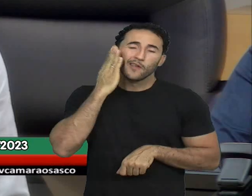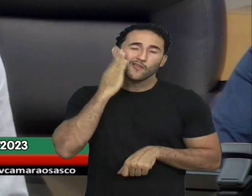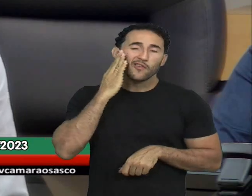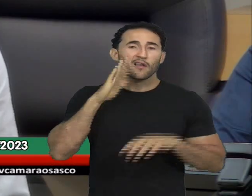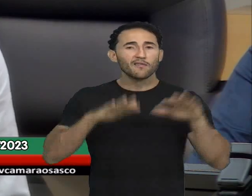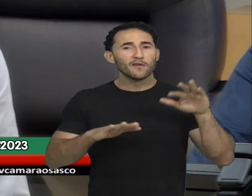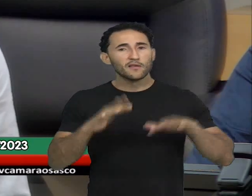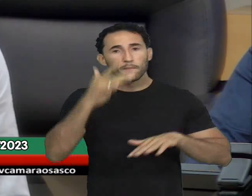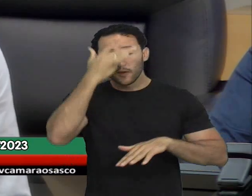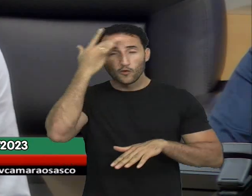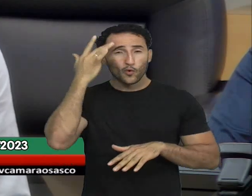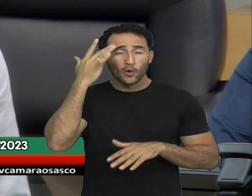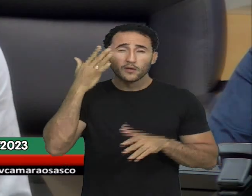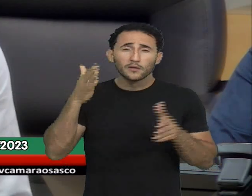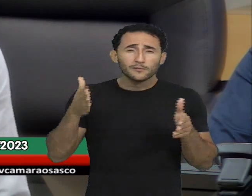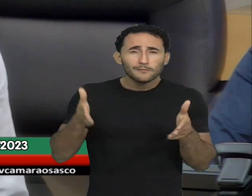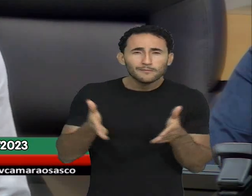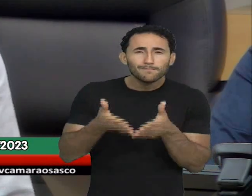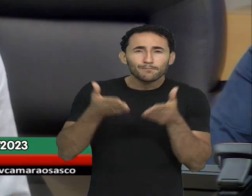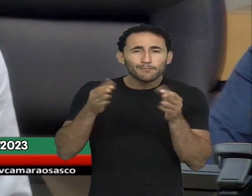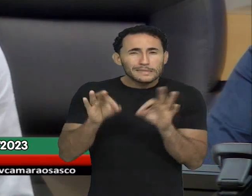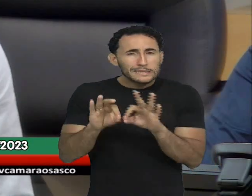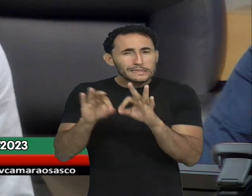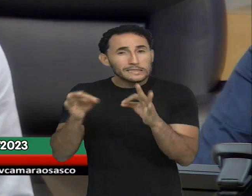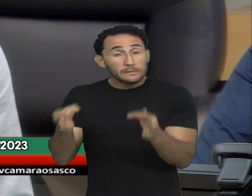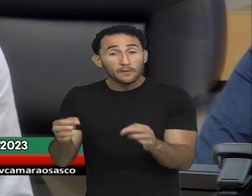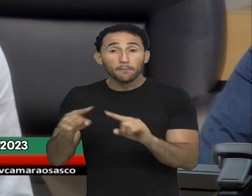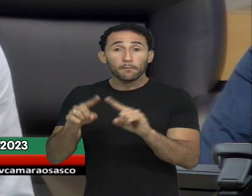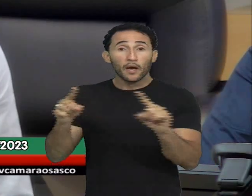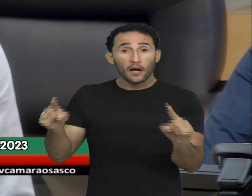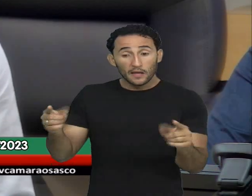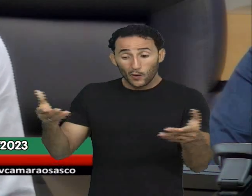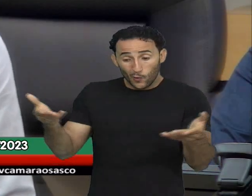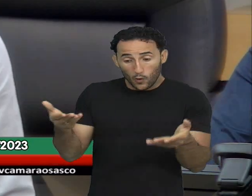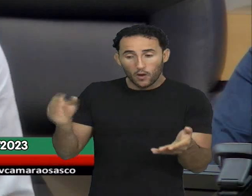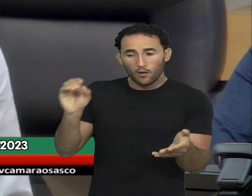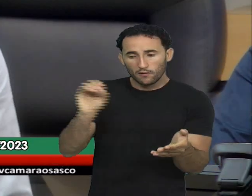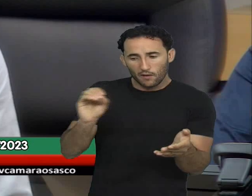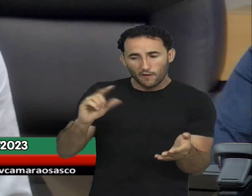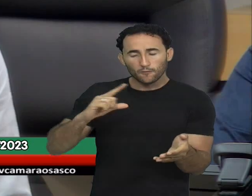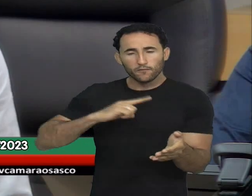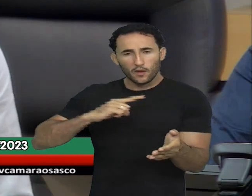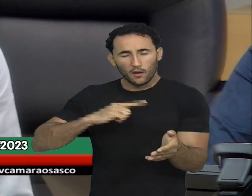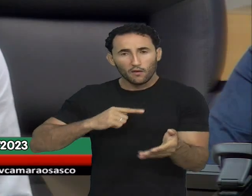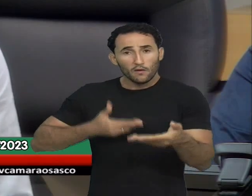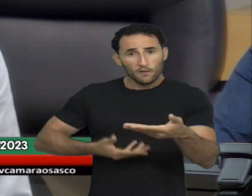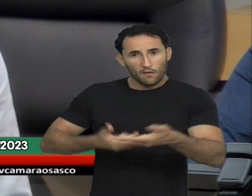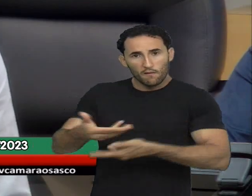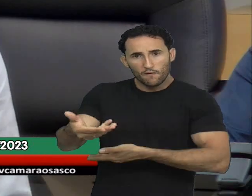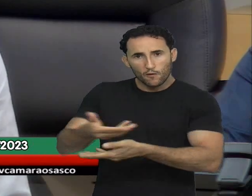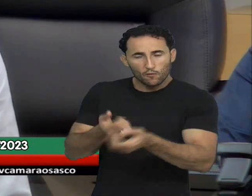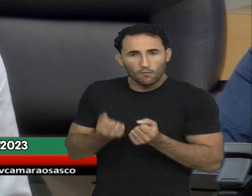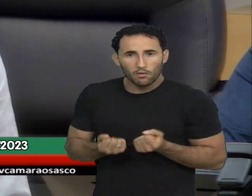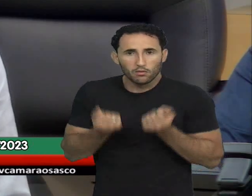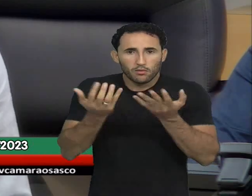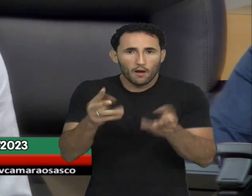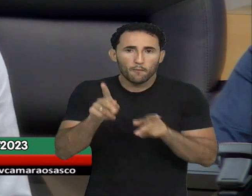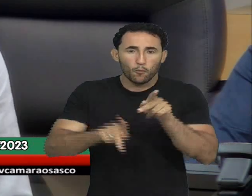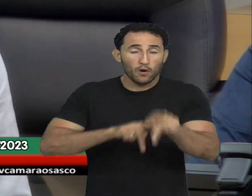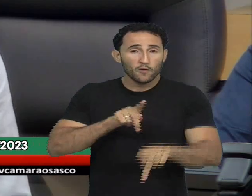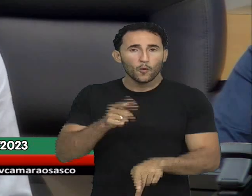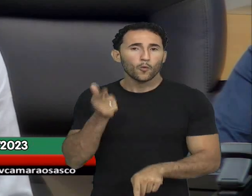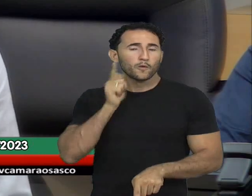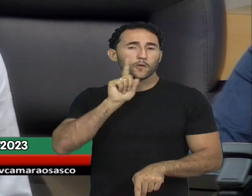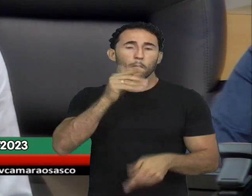as pessoas que nós tratamos. Então, com a chegada desse serviço, os números são evidentes, isso houve uma melhora